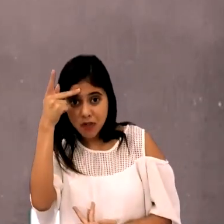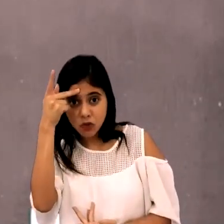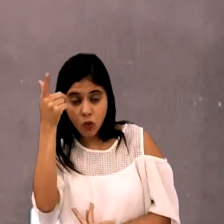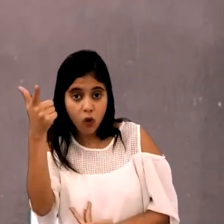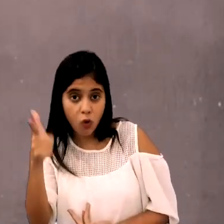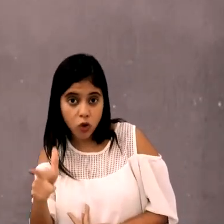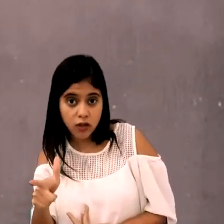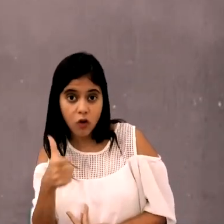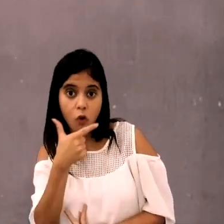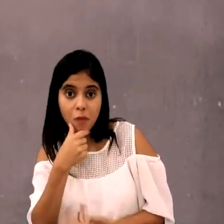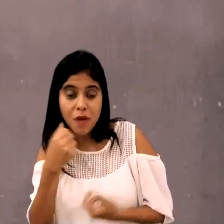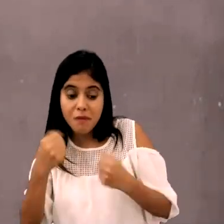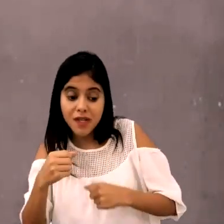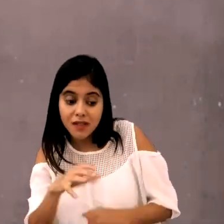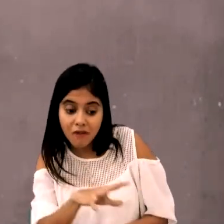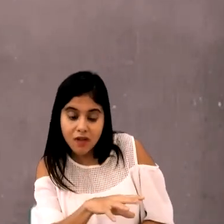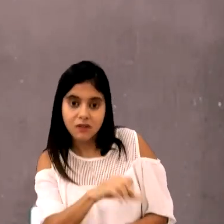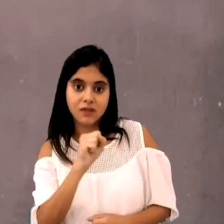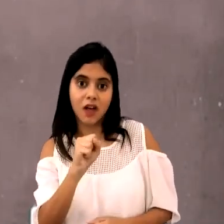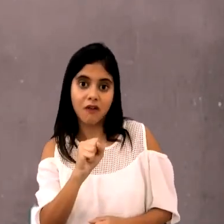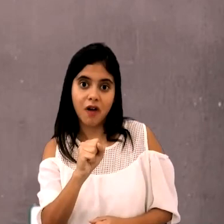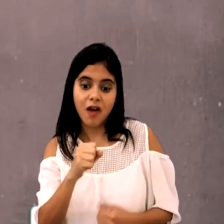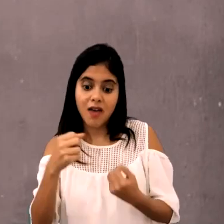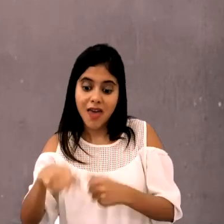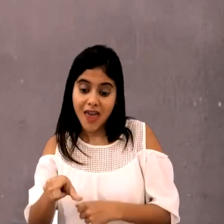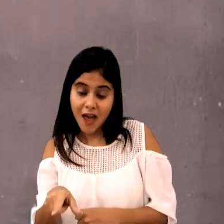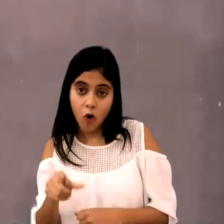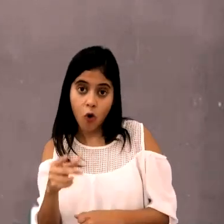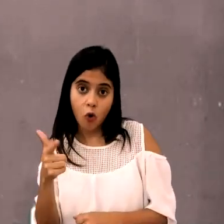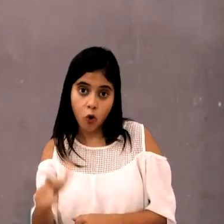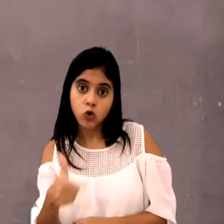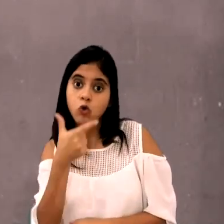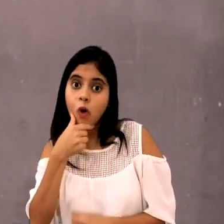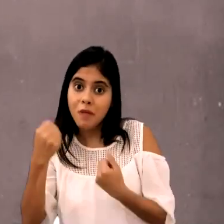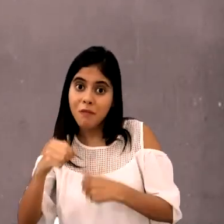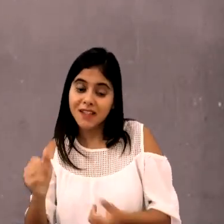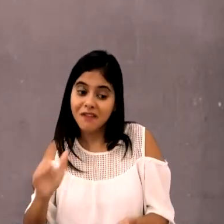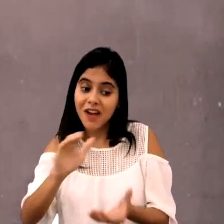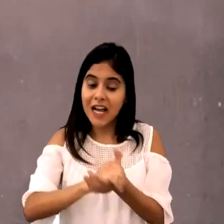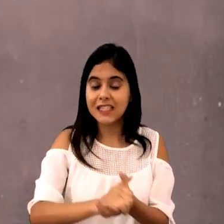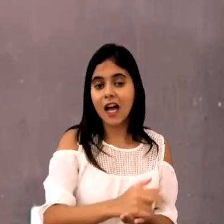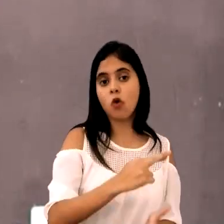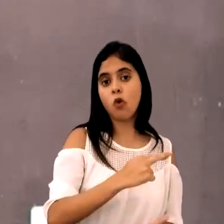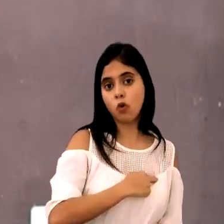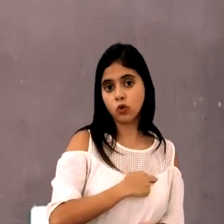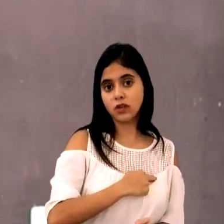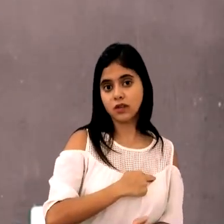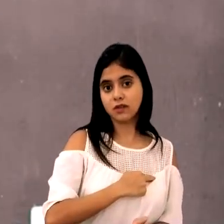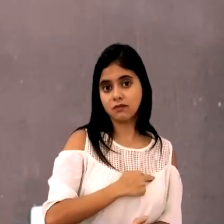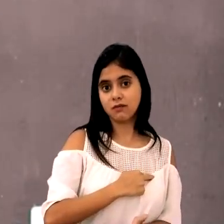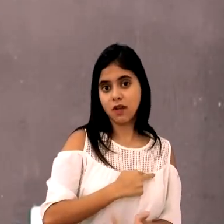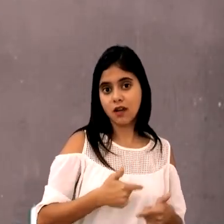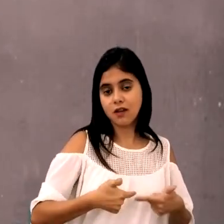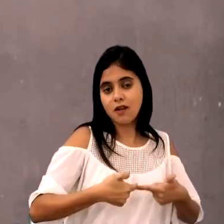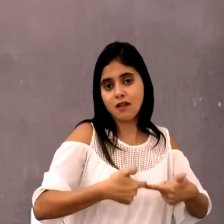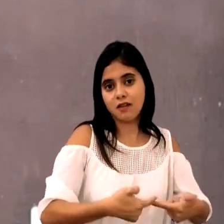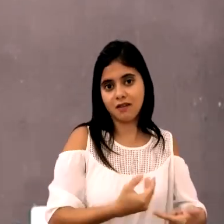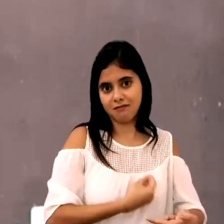de resgate, que é o quê? Ele poderia casar com ela e dar continuidade à herança do